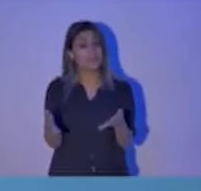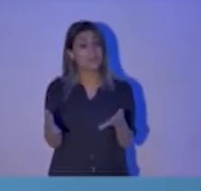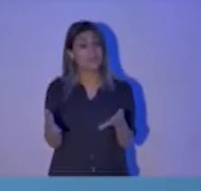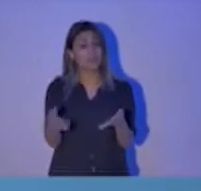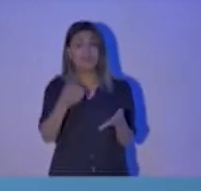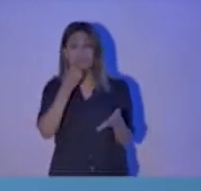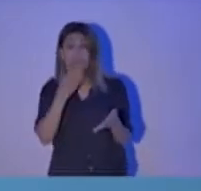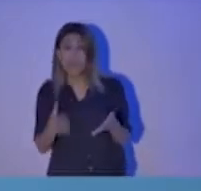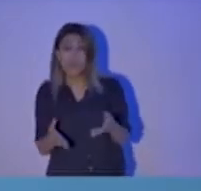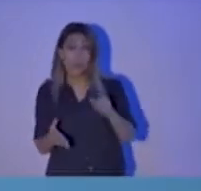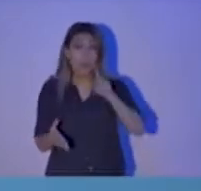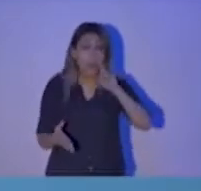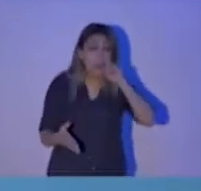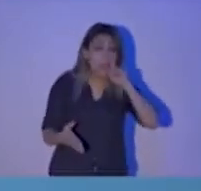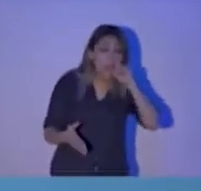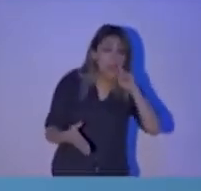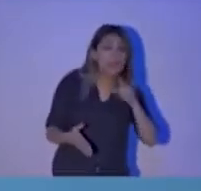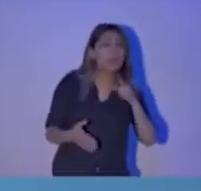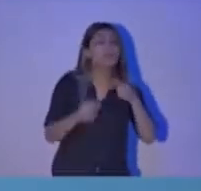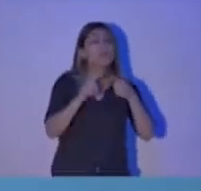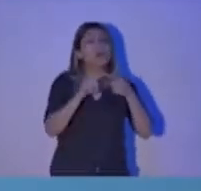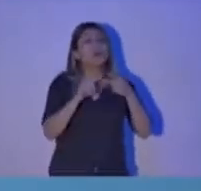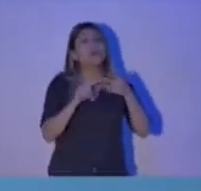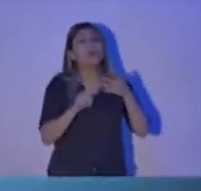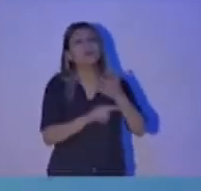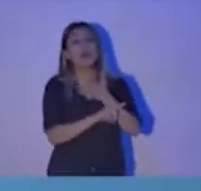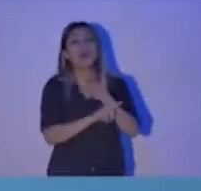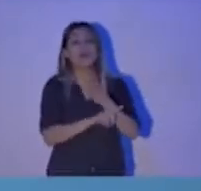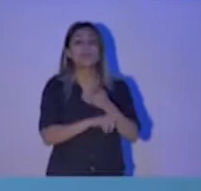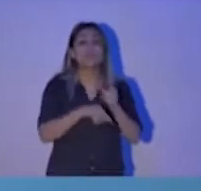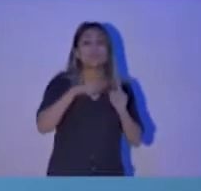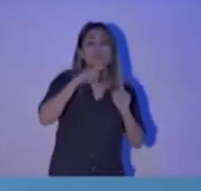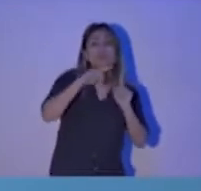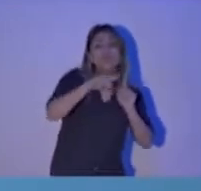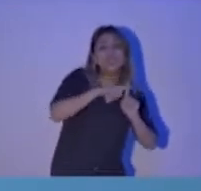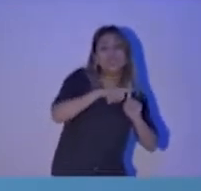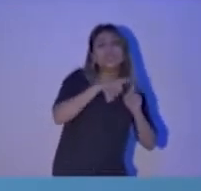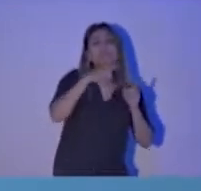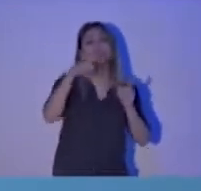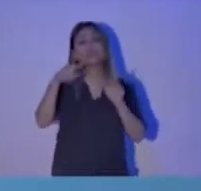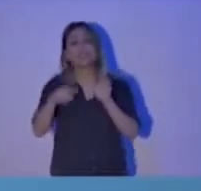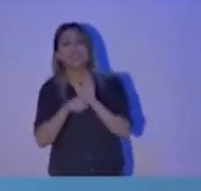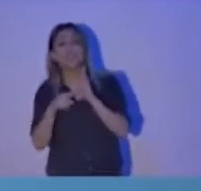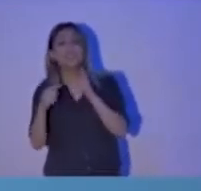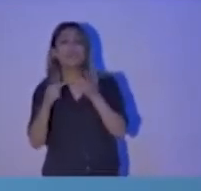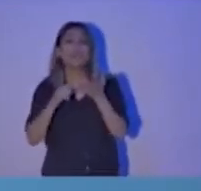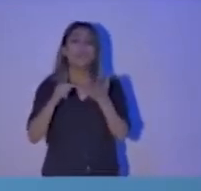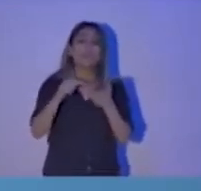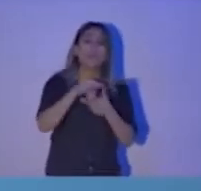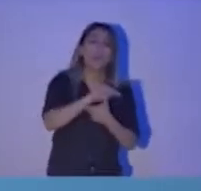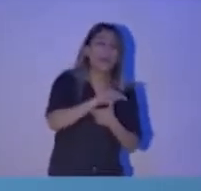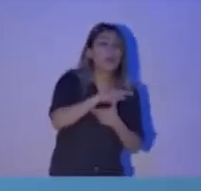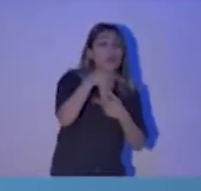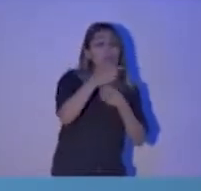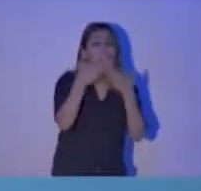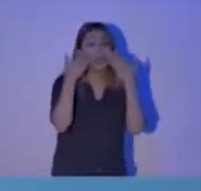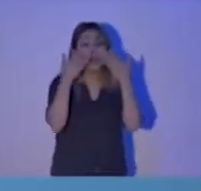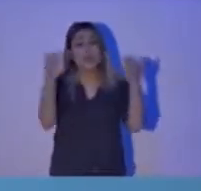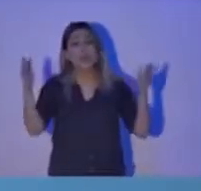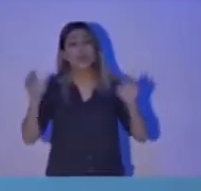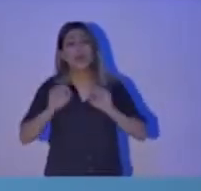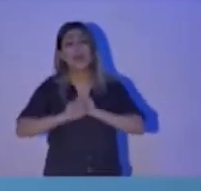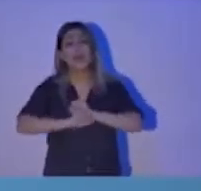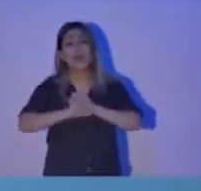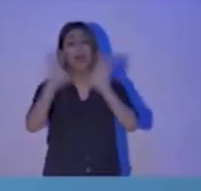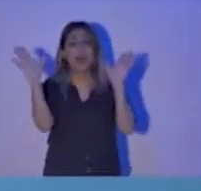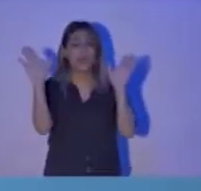riscos? Eu gosto de falar de risco. A gente não pode admitir retrocesso. Então, tudo isso tem feito parte do trabalho,